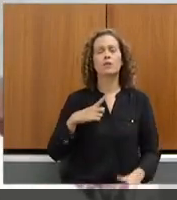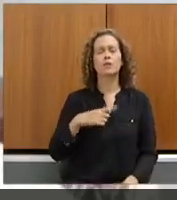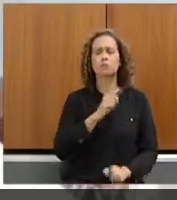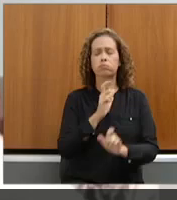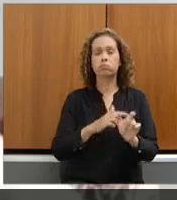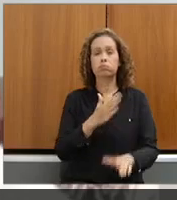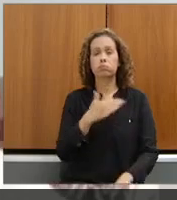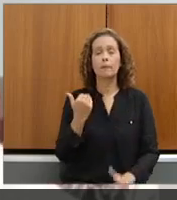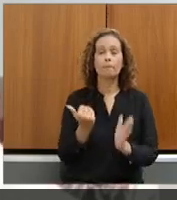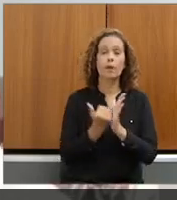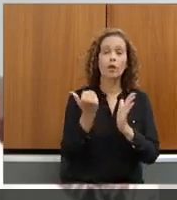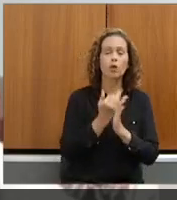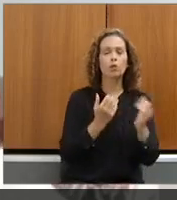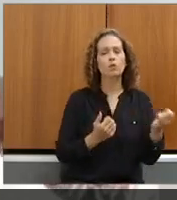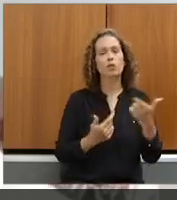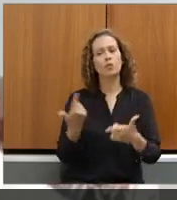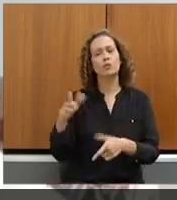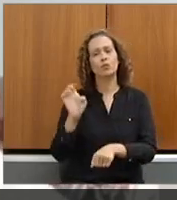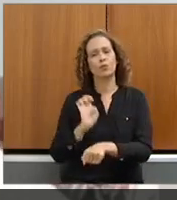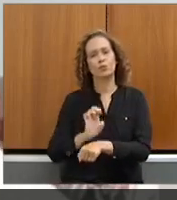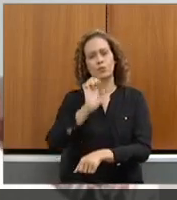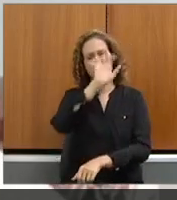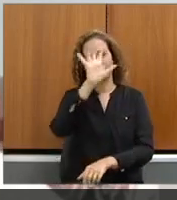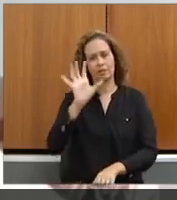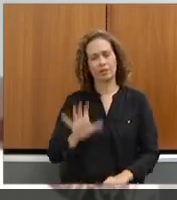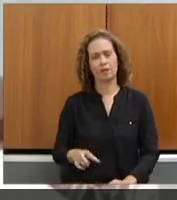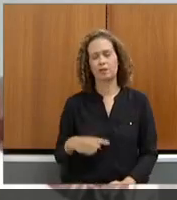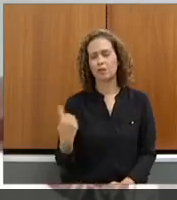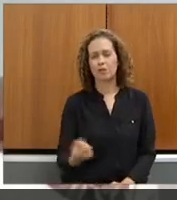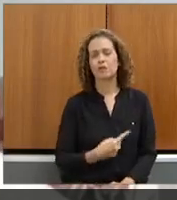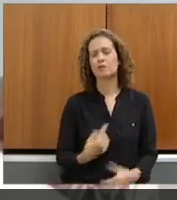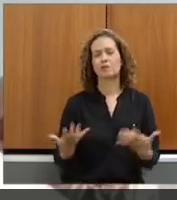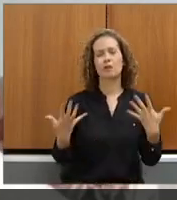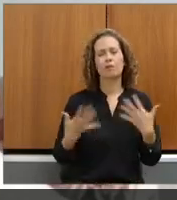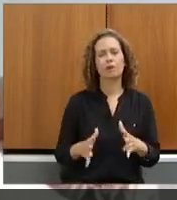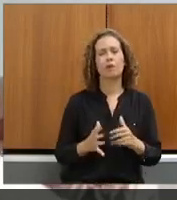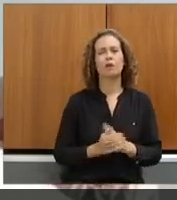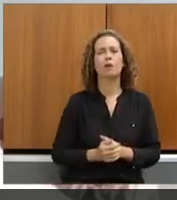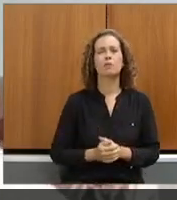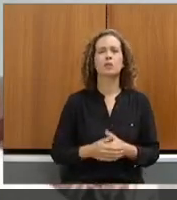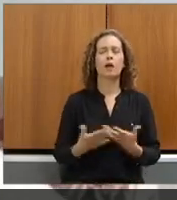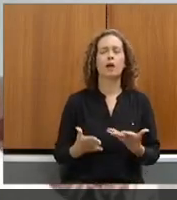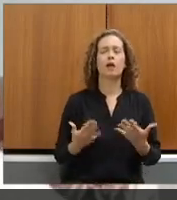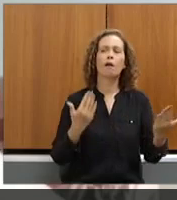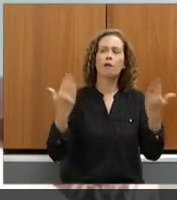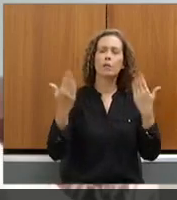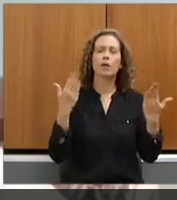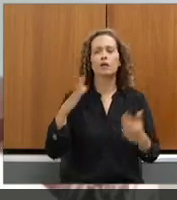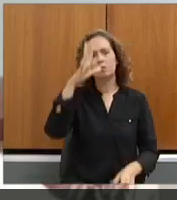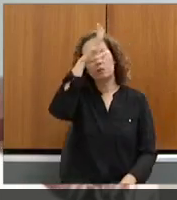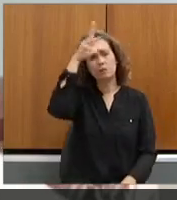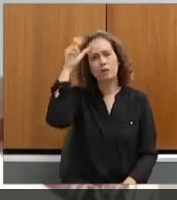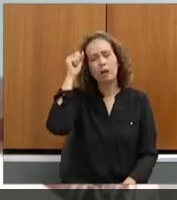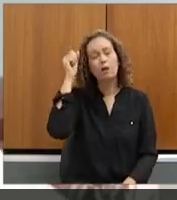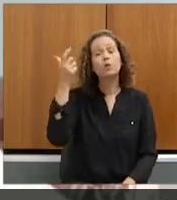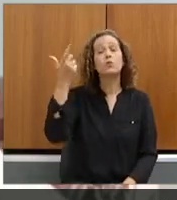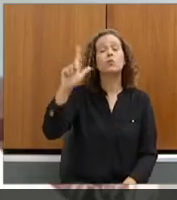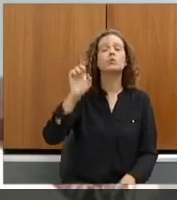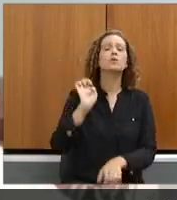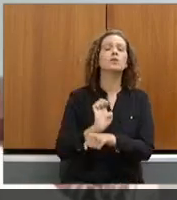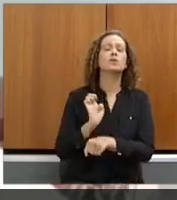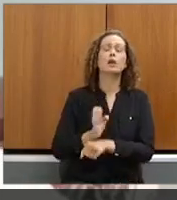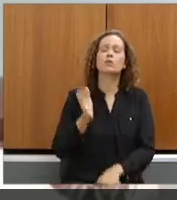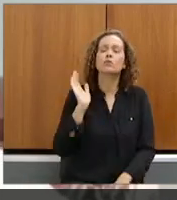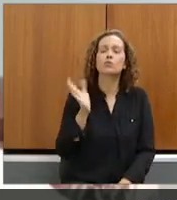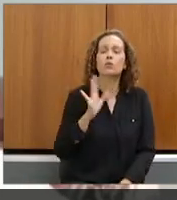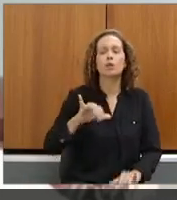ovos maior do que os outros estados a gente não quer chegar como estado né Lago Manaus a gente não quer chegar na situação que outros estados